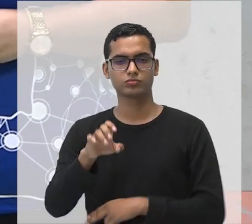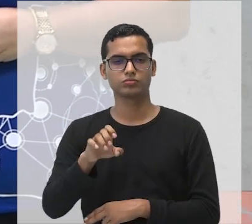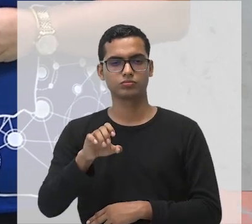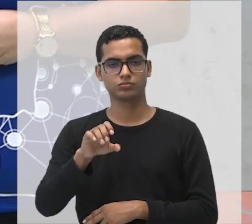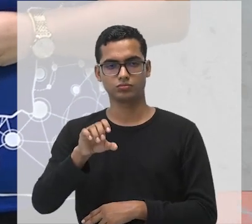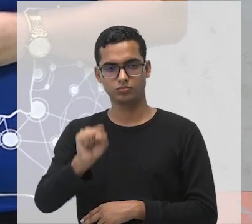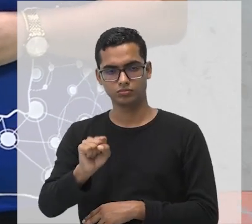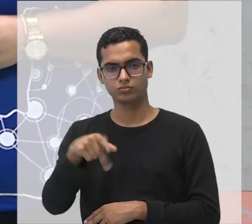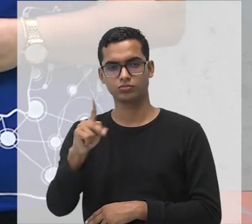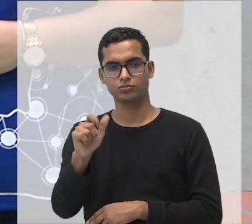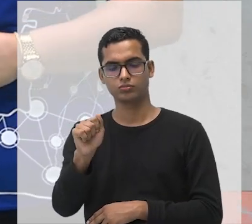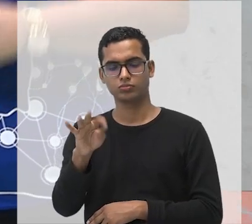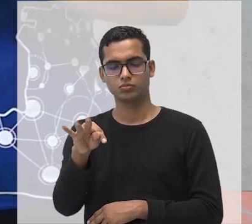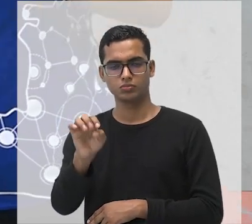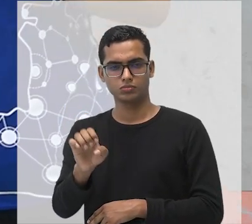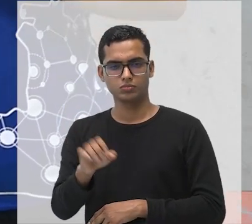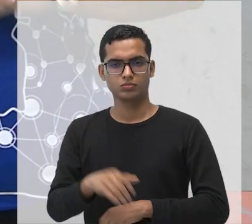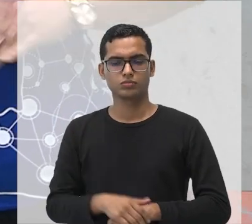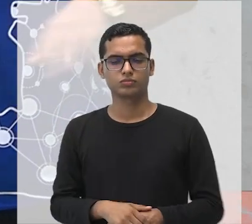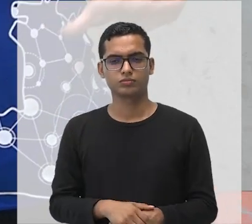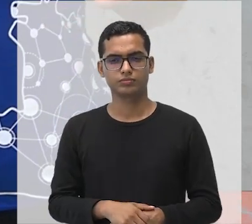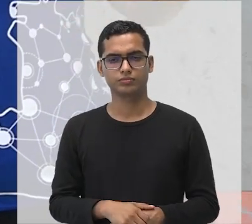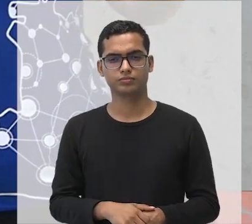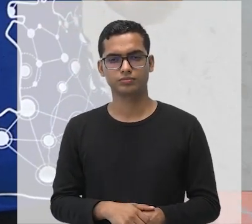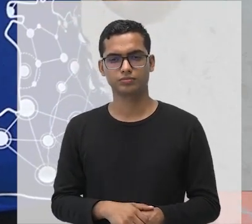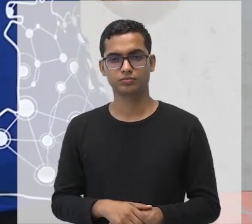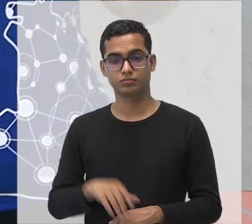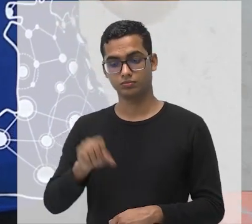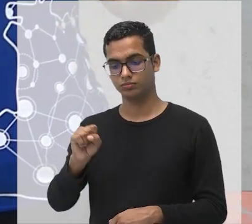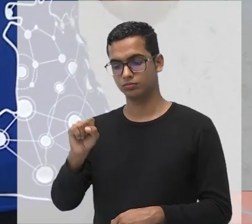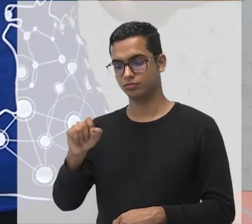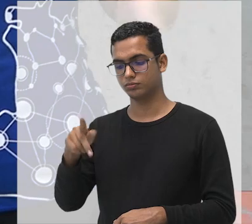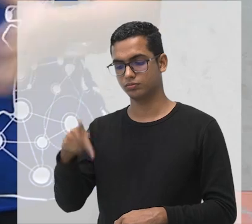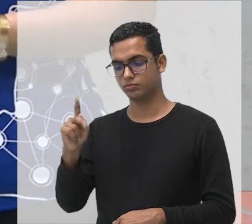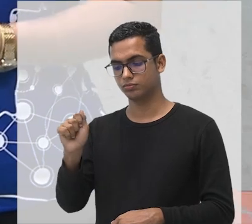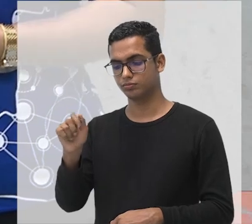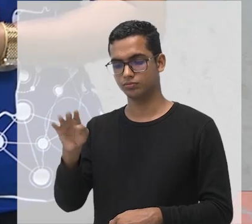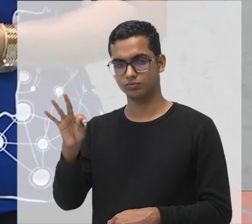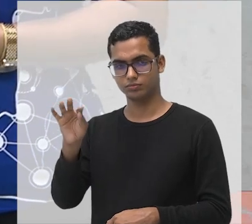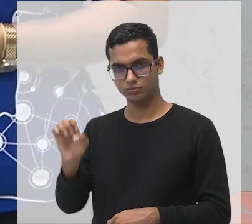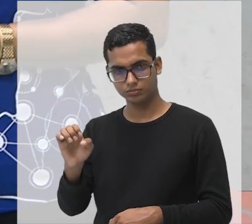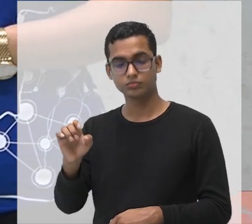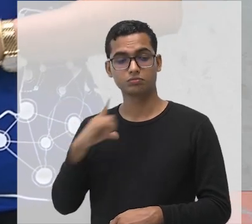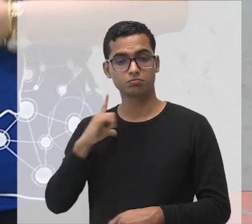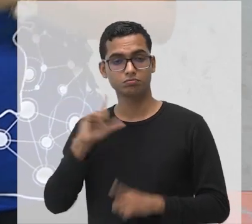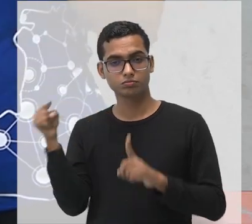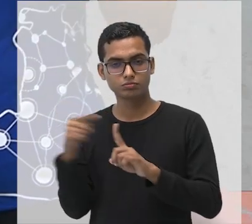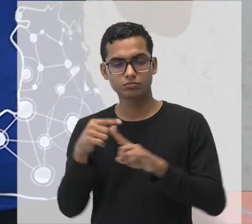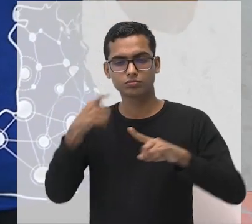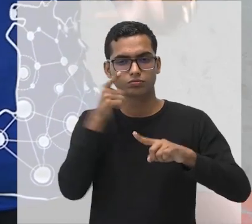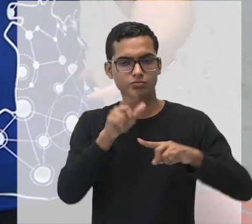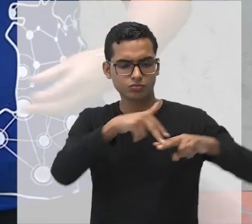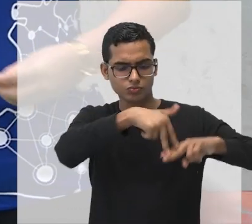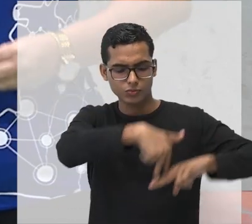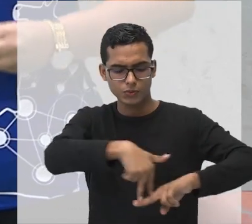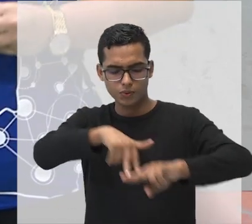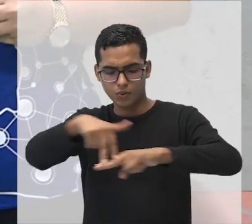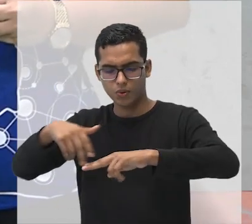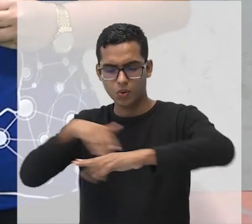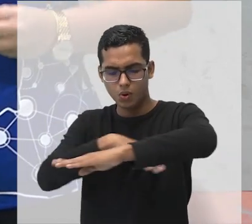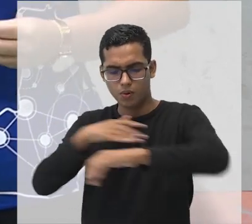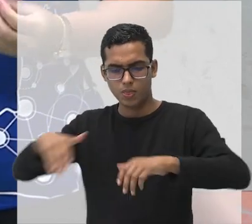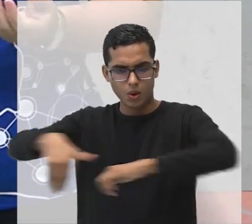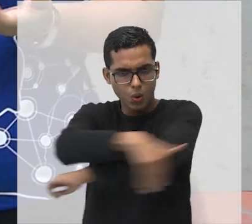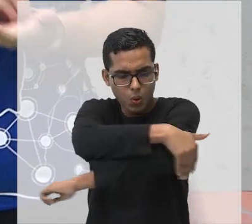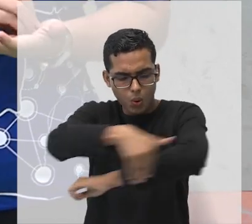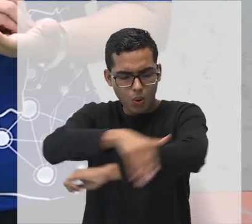início que o skate consiste em quê? Em sair deslizando por aí, né? Mas aí tem várias formas de